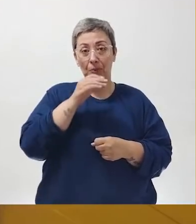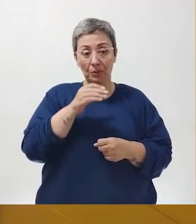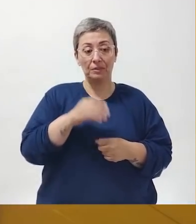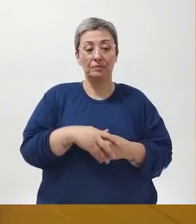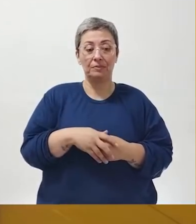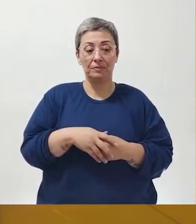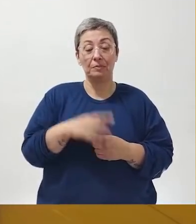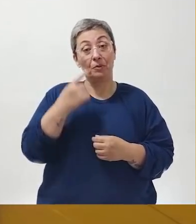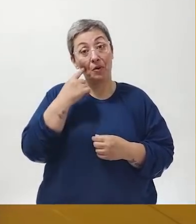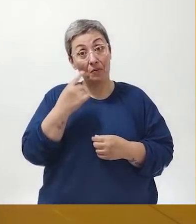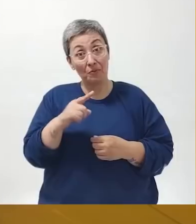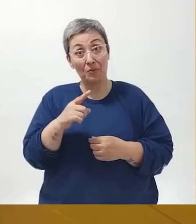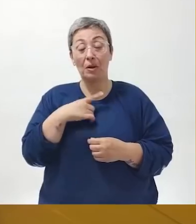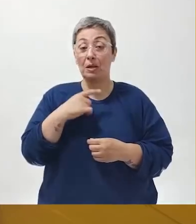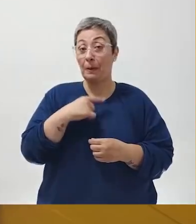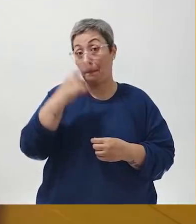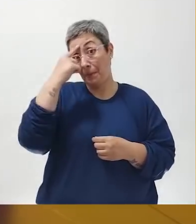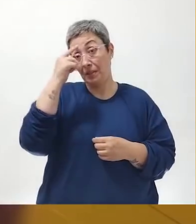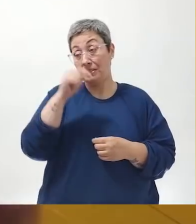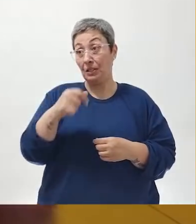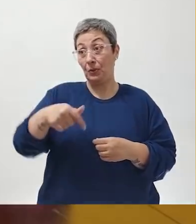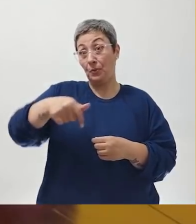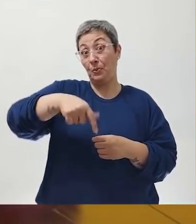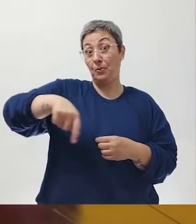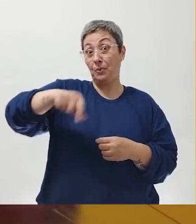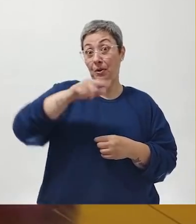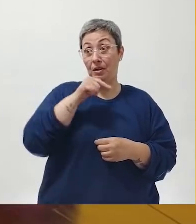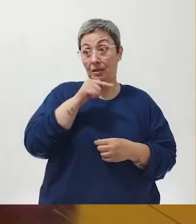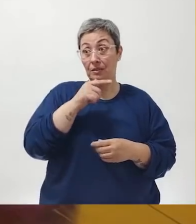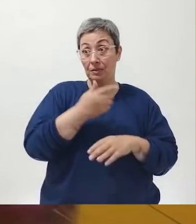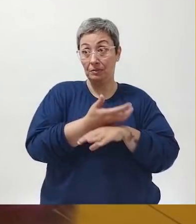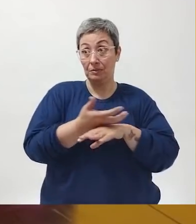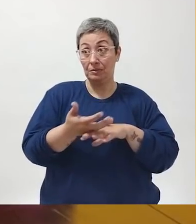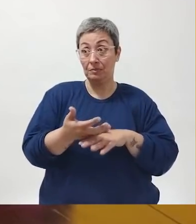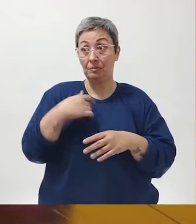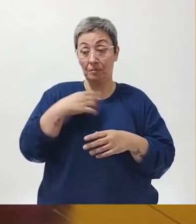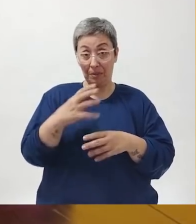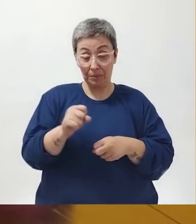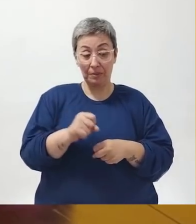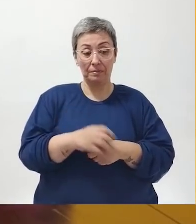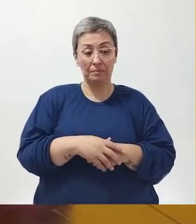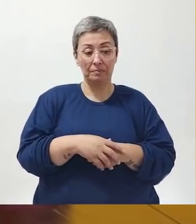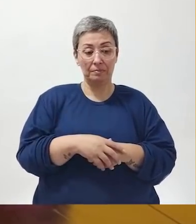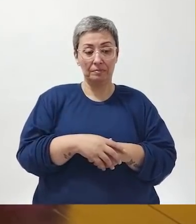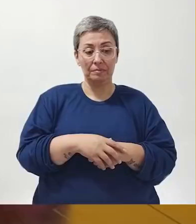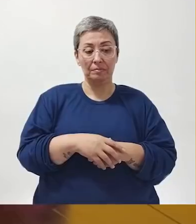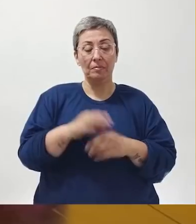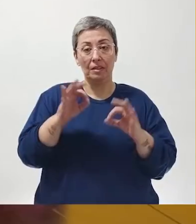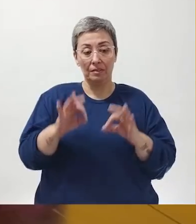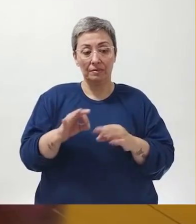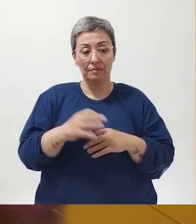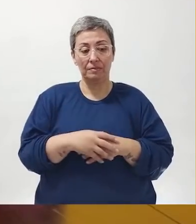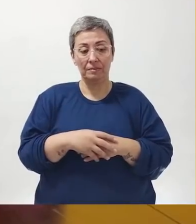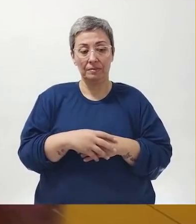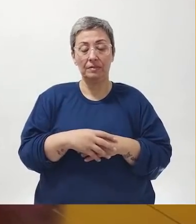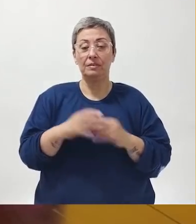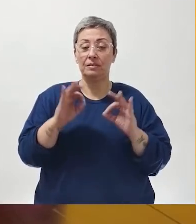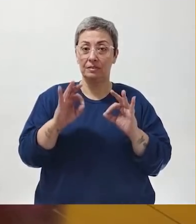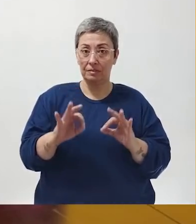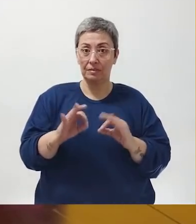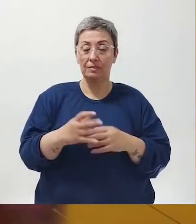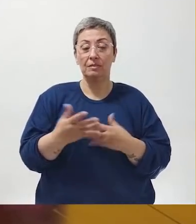nos estudos linguísticos, é o processo de intensificação, que é quando eu faço um alargamento do sufixo, da parte final da palavra, e vou